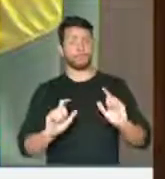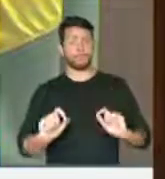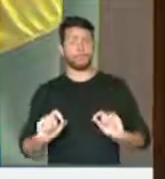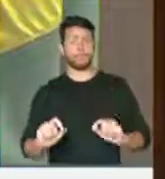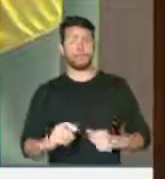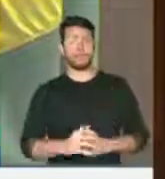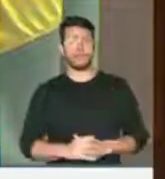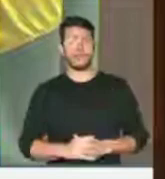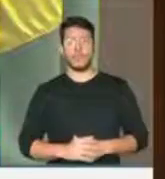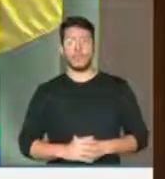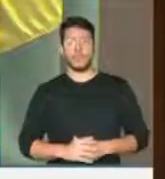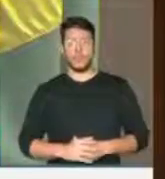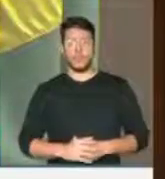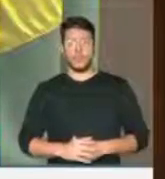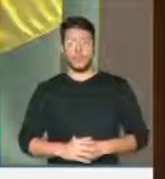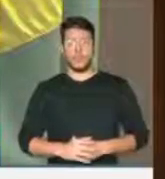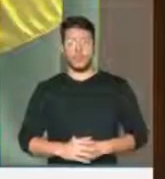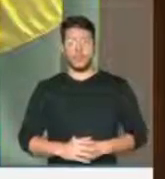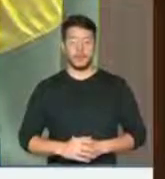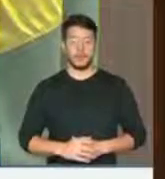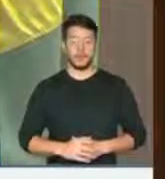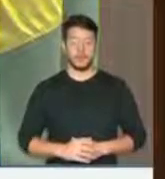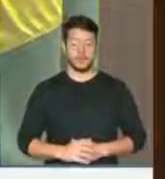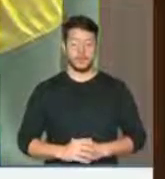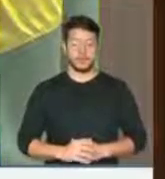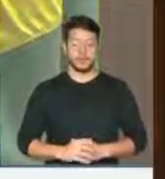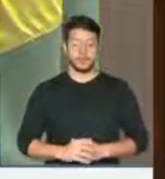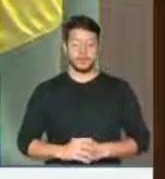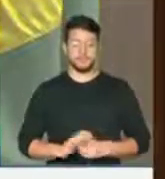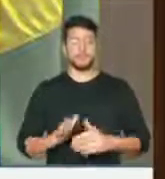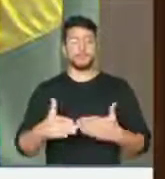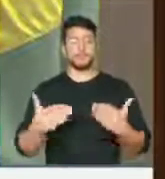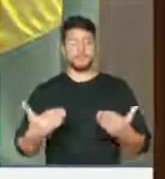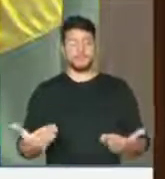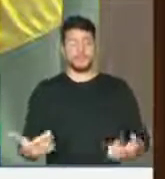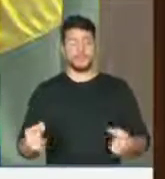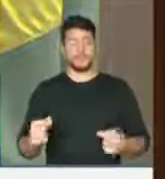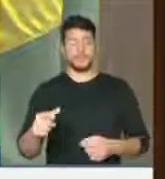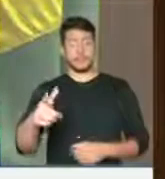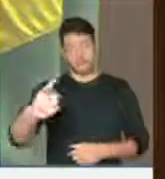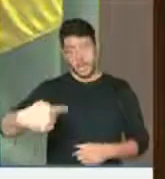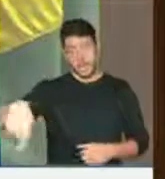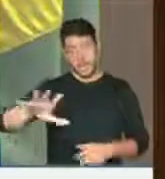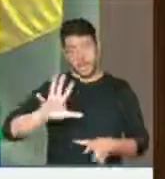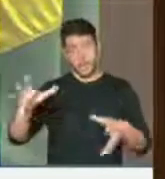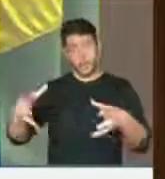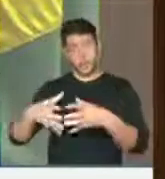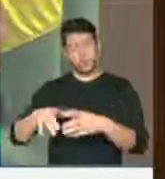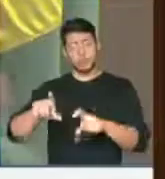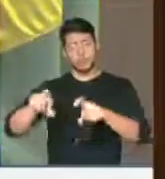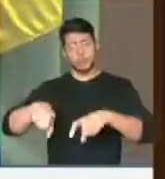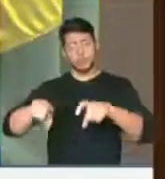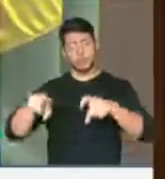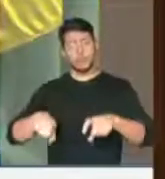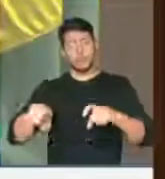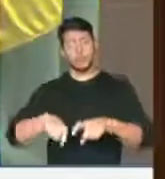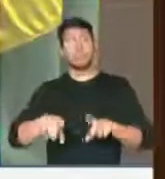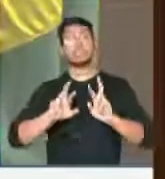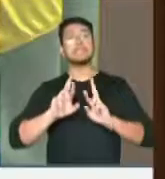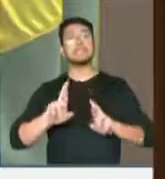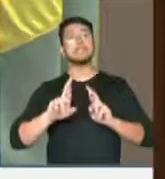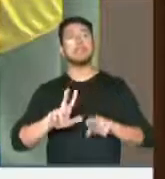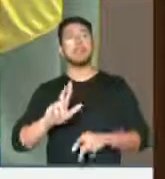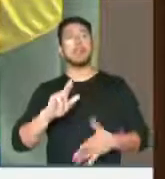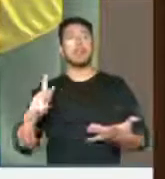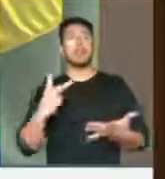em nome dos produtores, daqueles que colocaram a semente à terra para produzir o pão nosso de cada dia e os produtos que se exportam